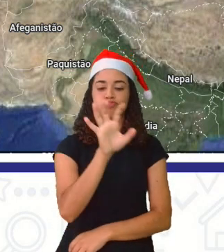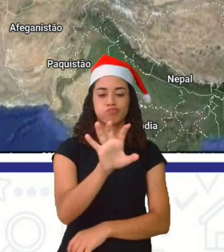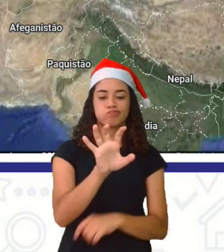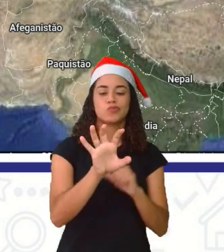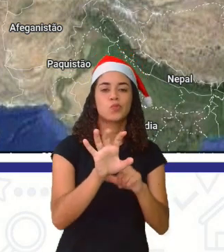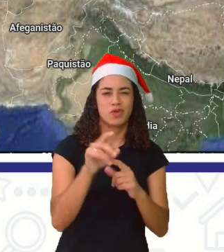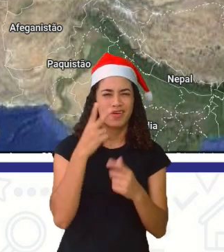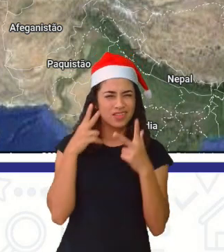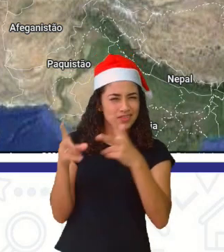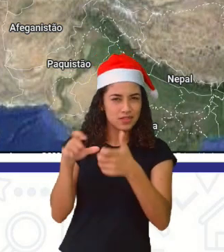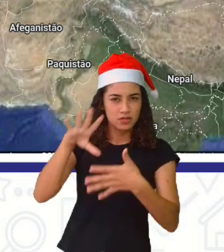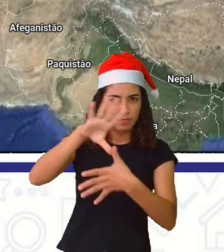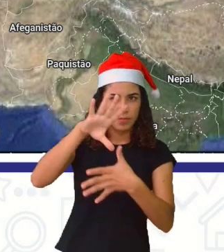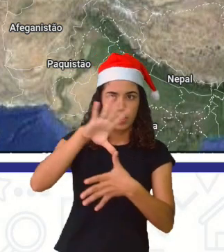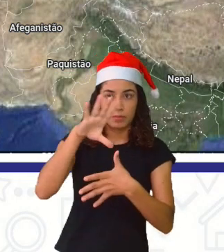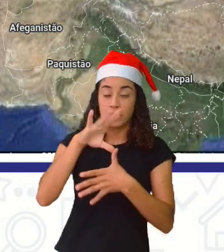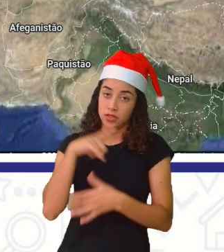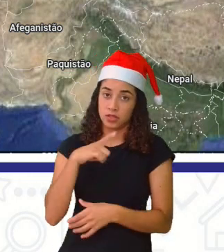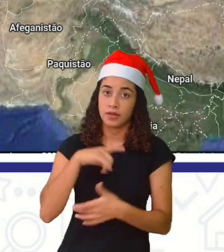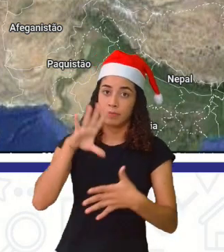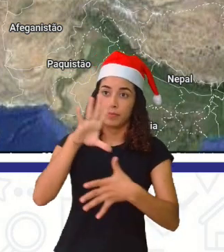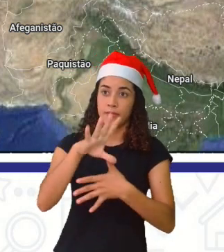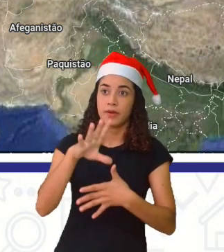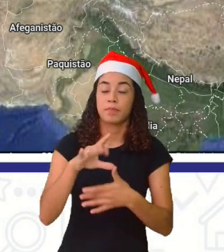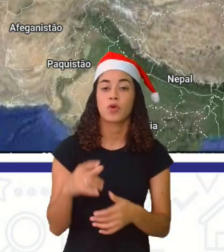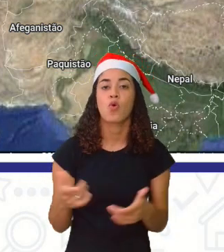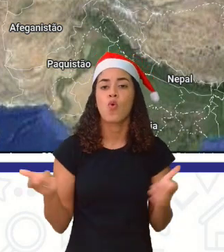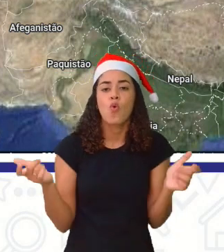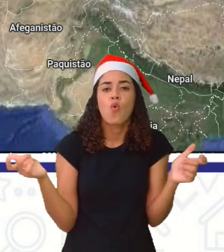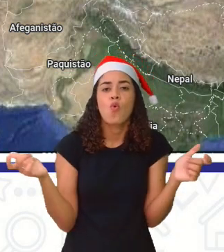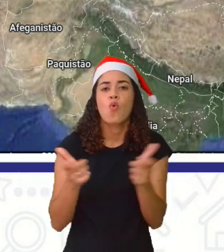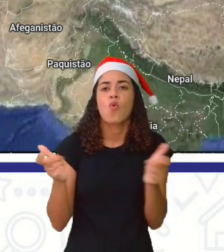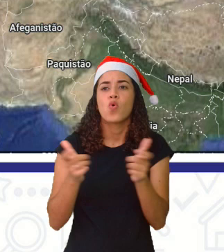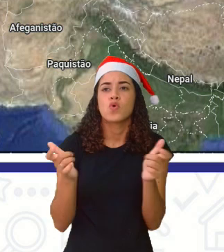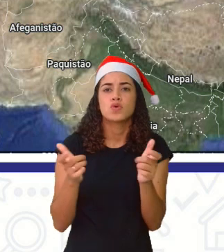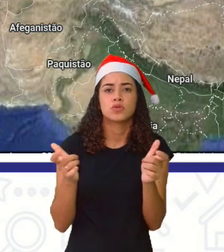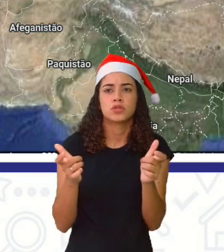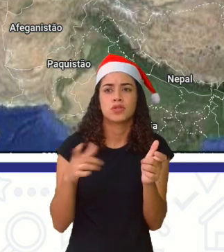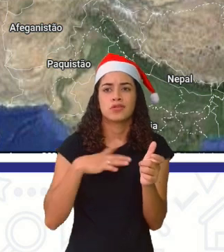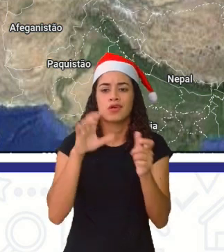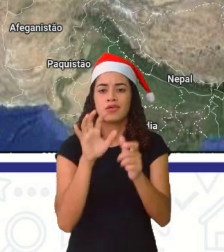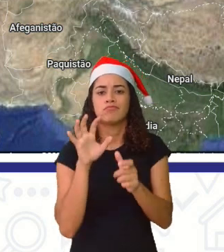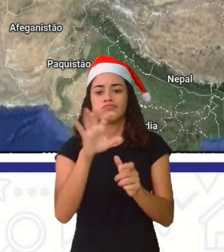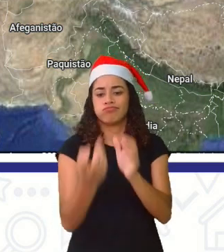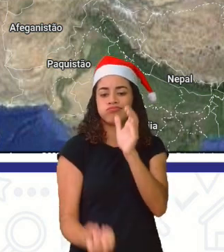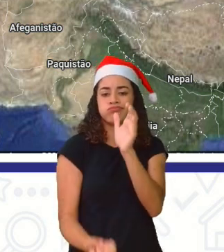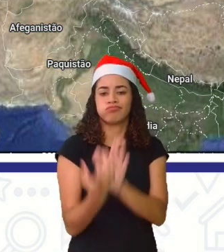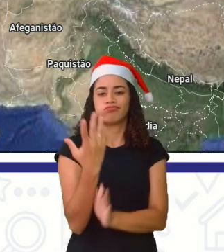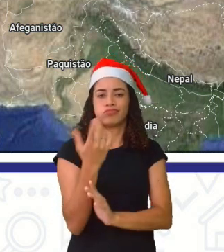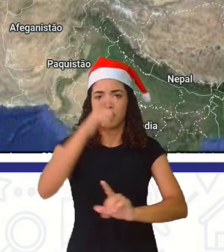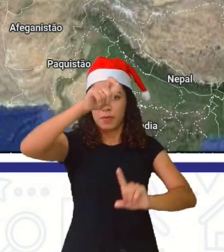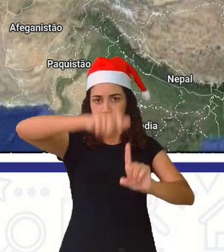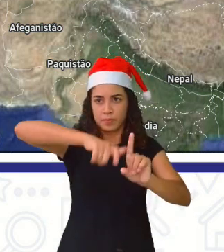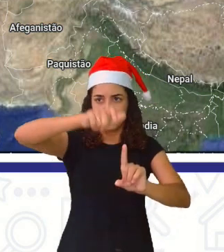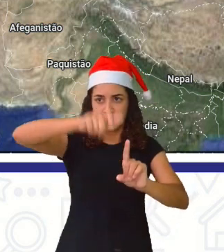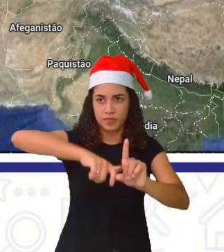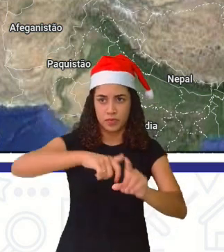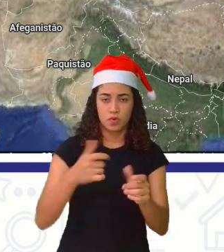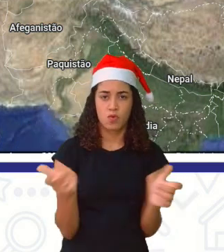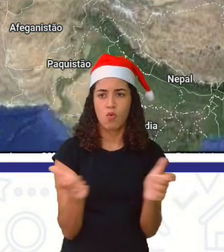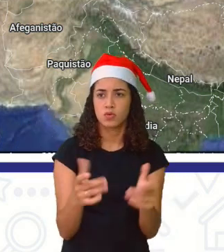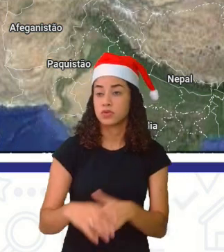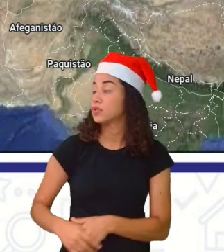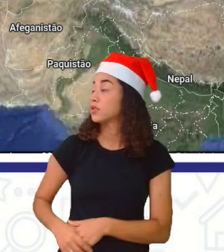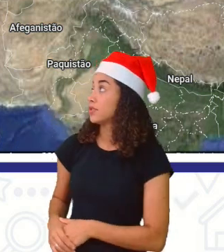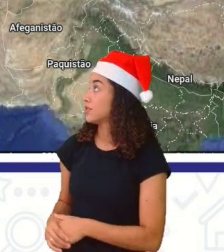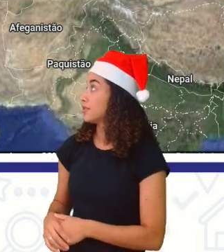observa o mapa aí, a gente tem um mapa, né? E ó, onde é que surgiu ali a figura do São